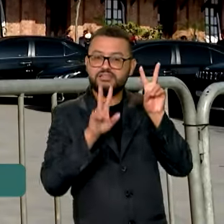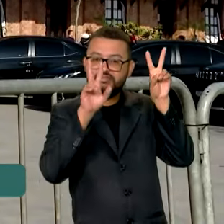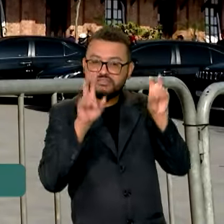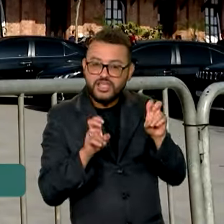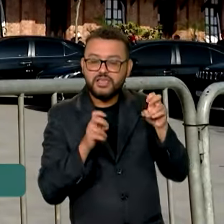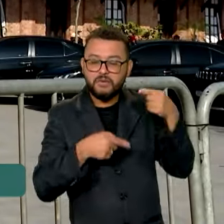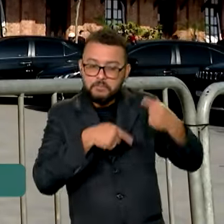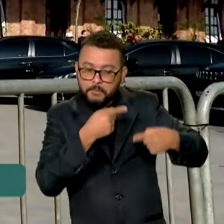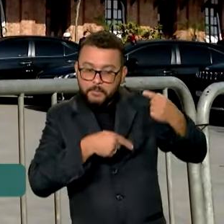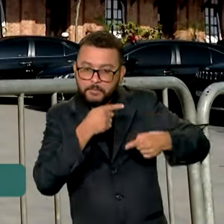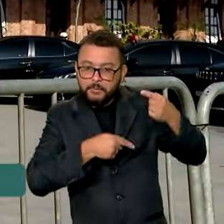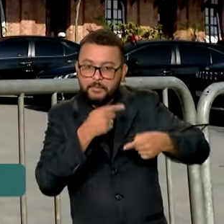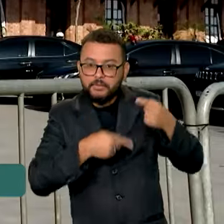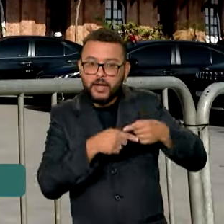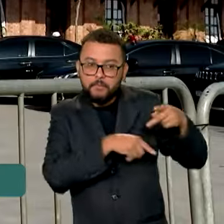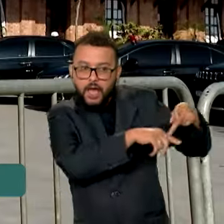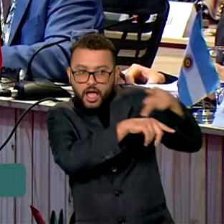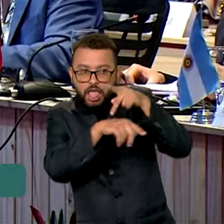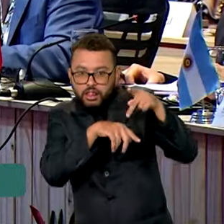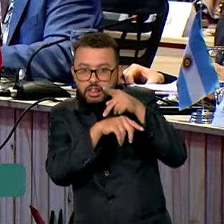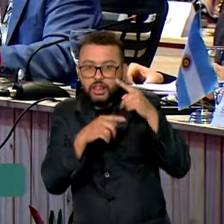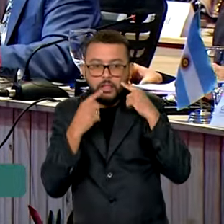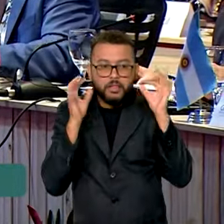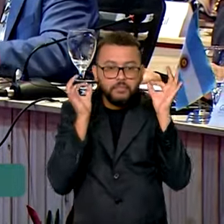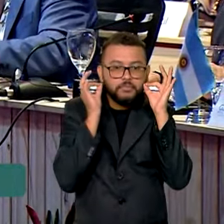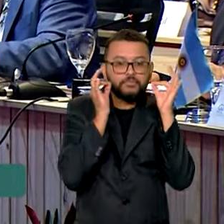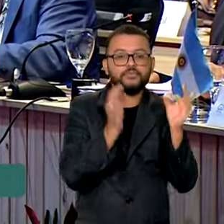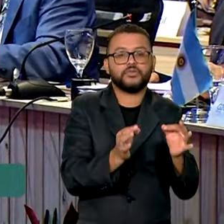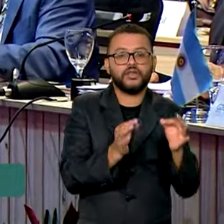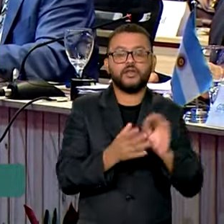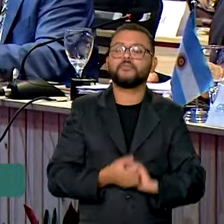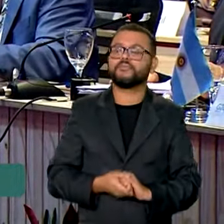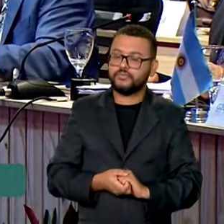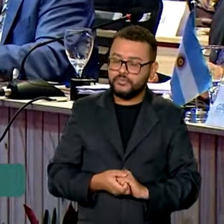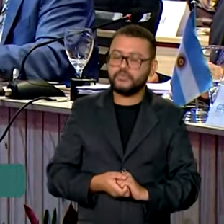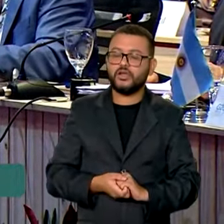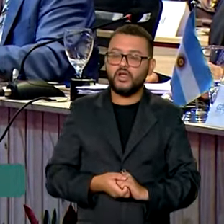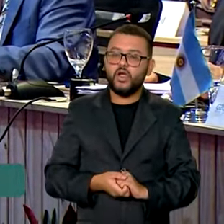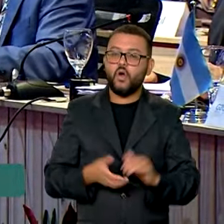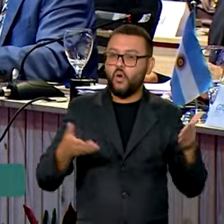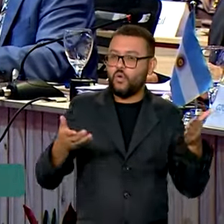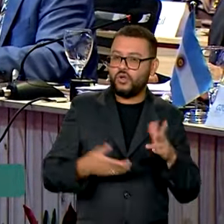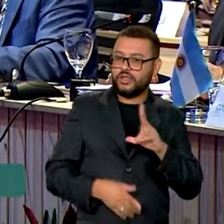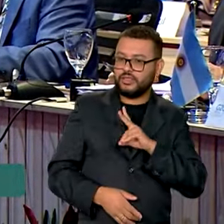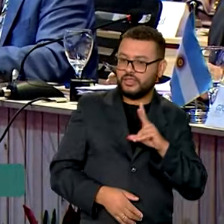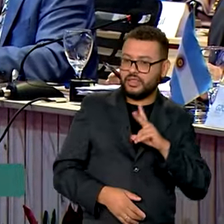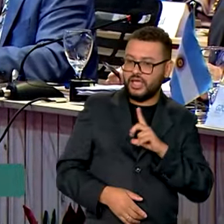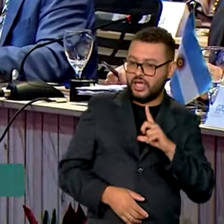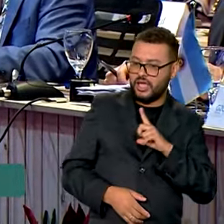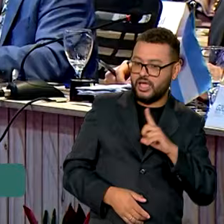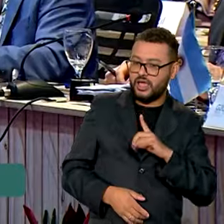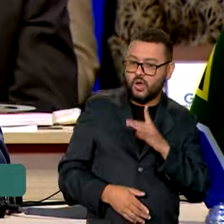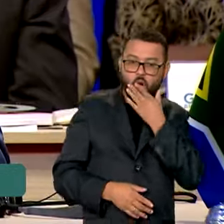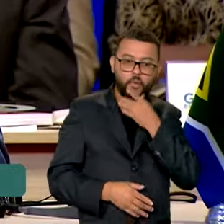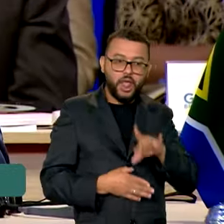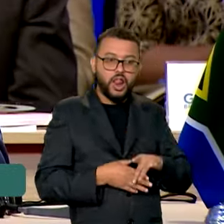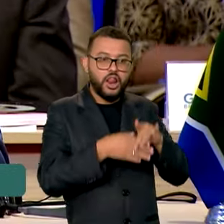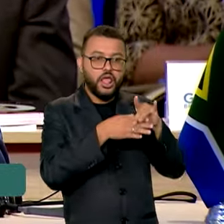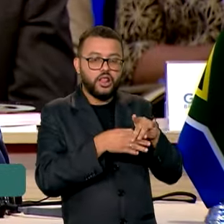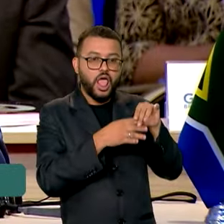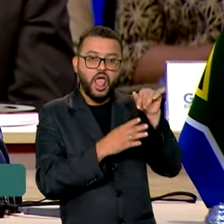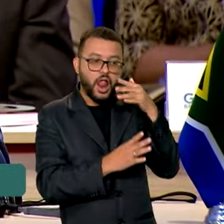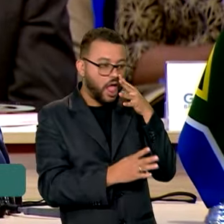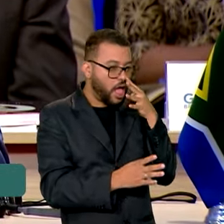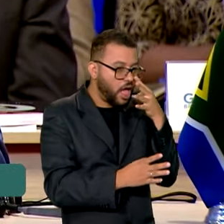no debate internacional. Digo que temos entre nós hoje uma liderança que nos inspirou